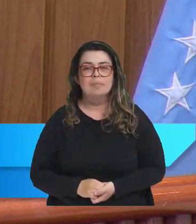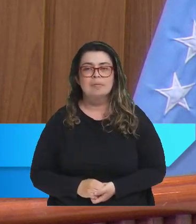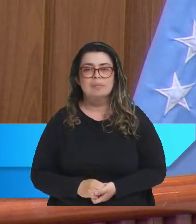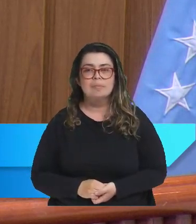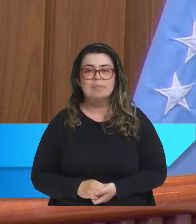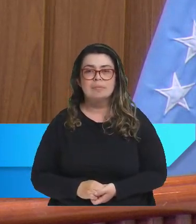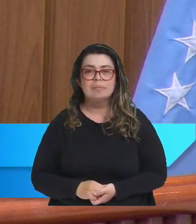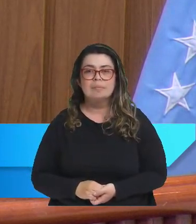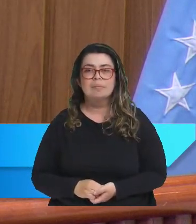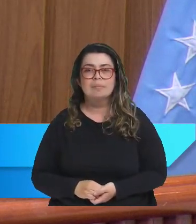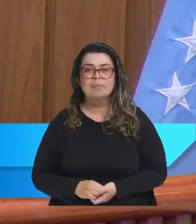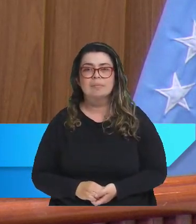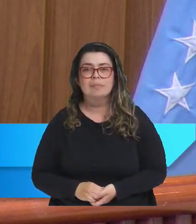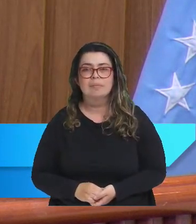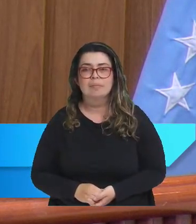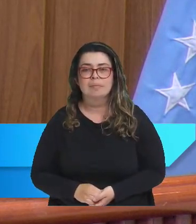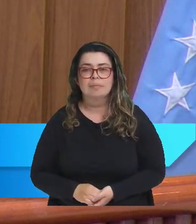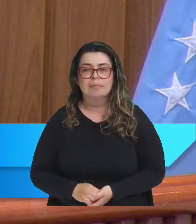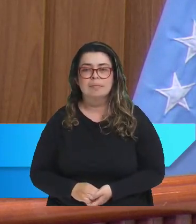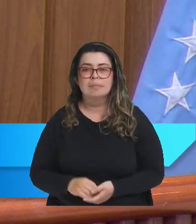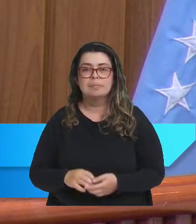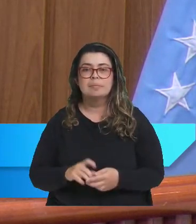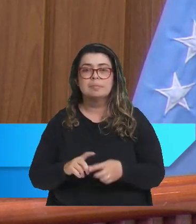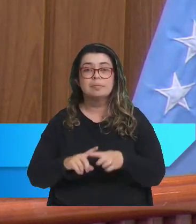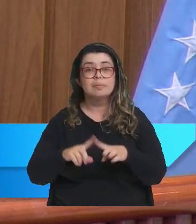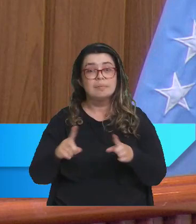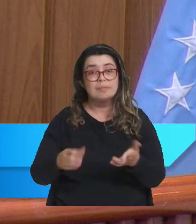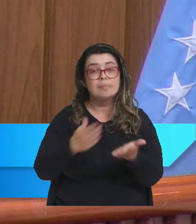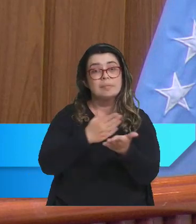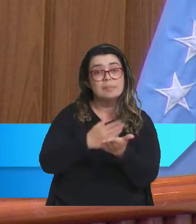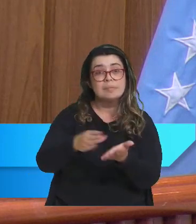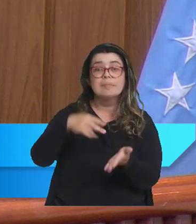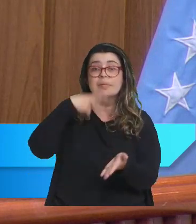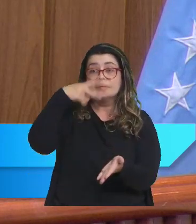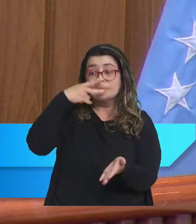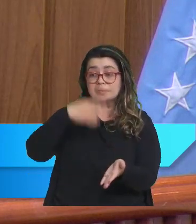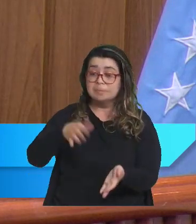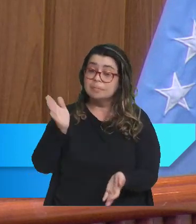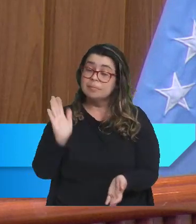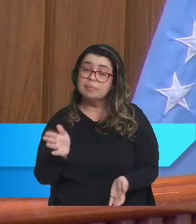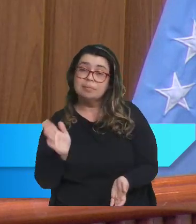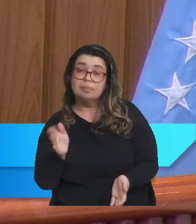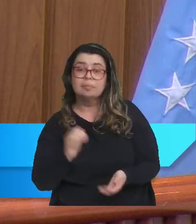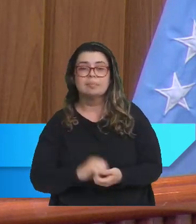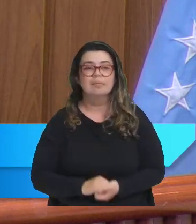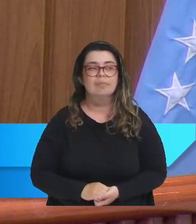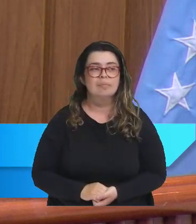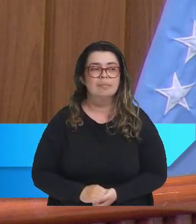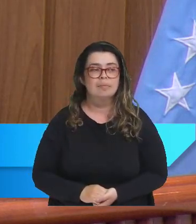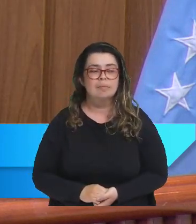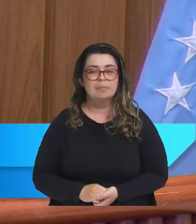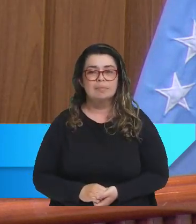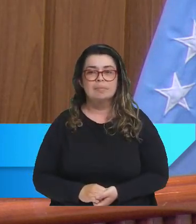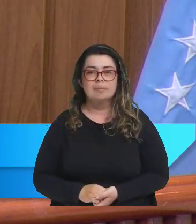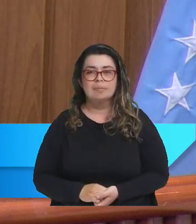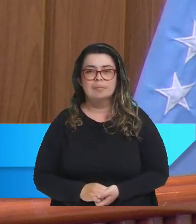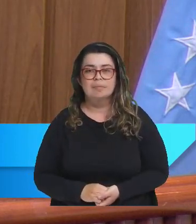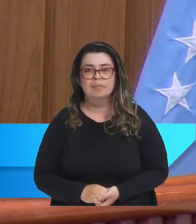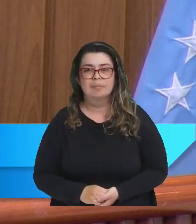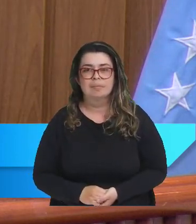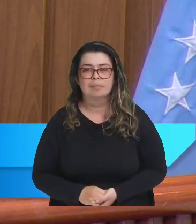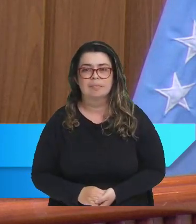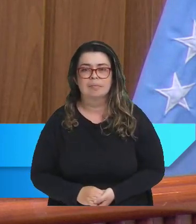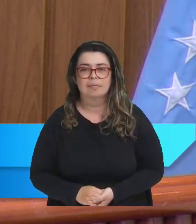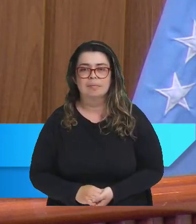primeiramente começar uma nova época, começar a falar bem, cobrar, mas começar a falar bem, né, da